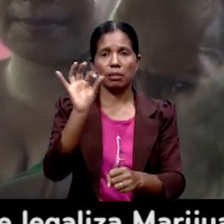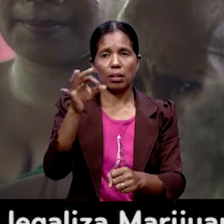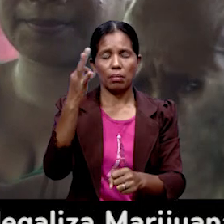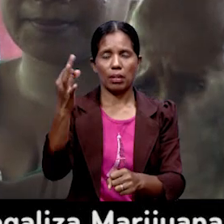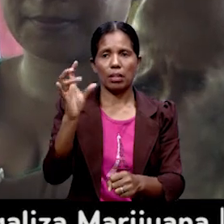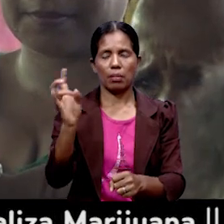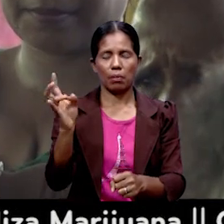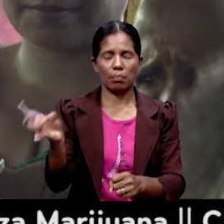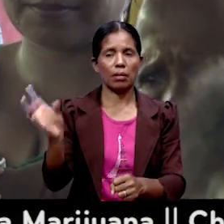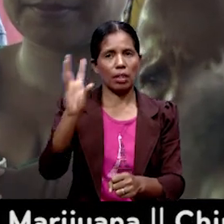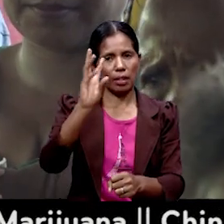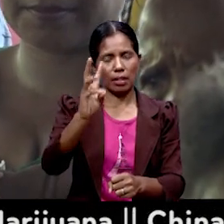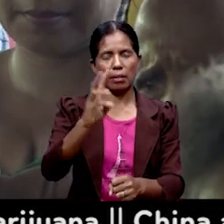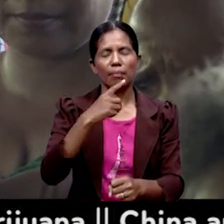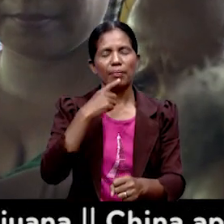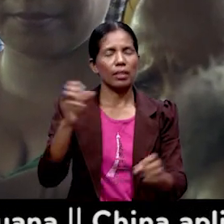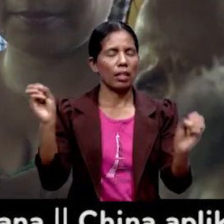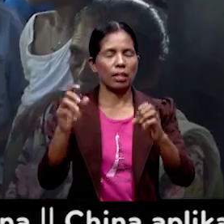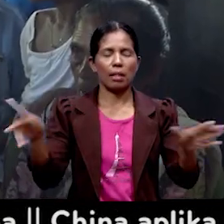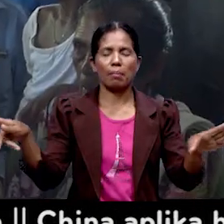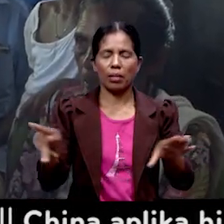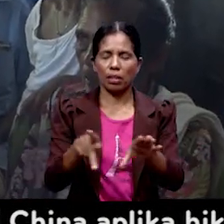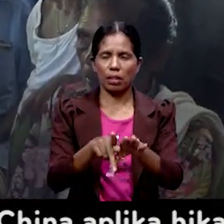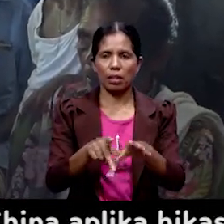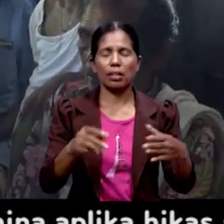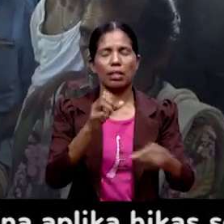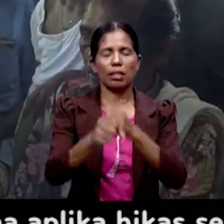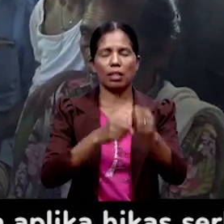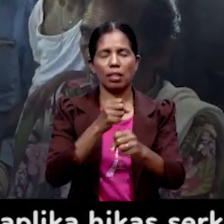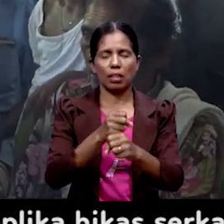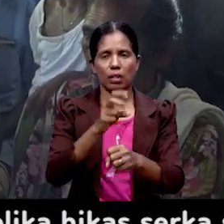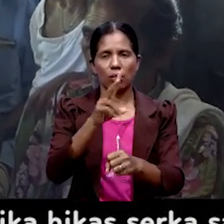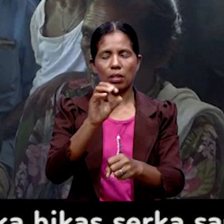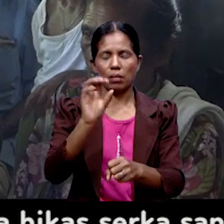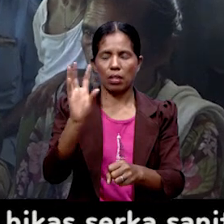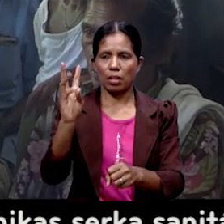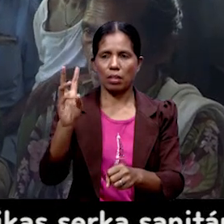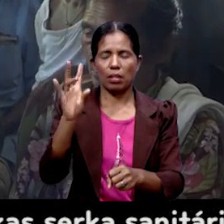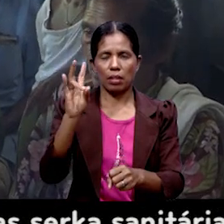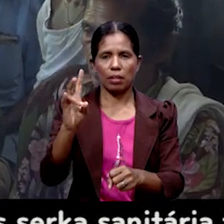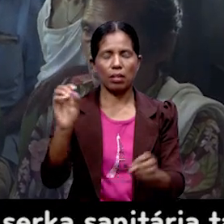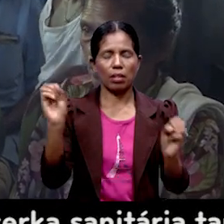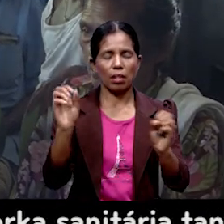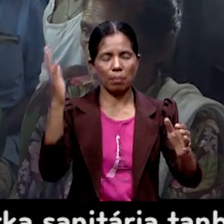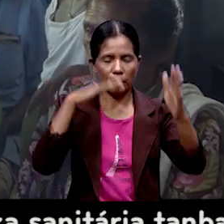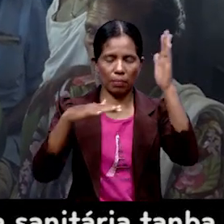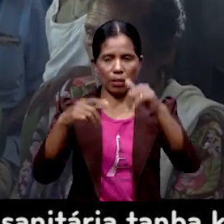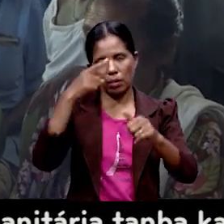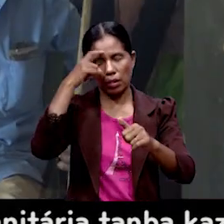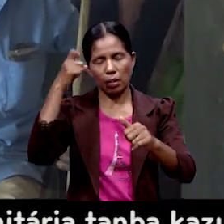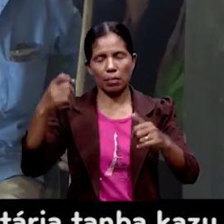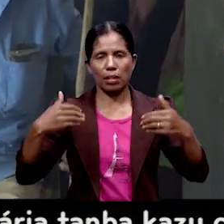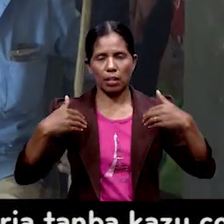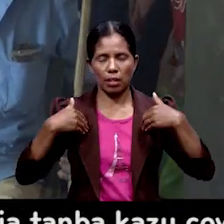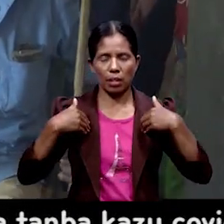organiza valentil mai belaya partidu hafu ini yatinan rihung ruaneng no rihung ruah itu la konsege resolve problema tambah nemak musu